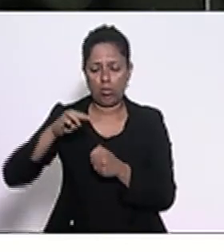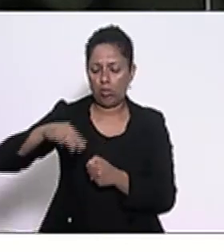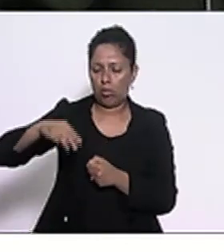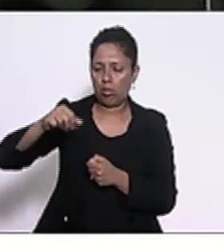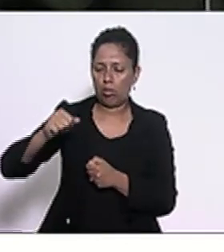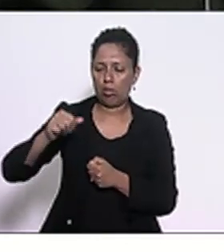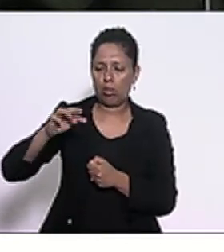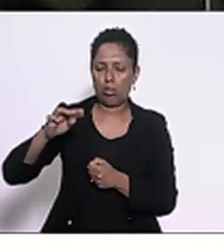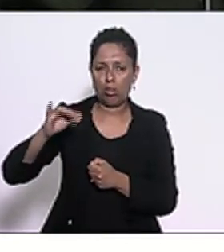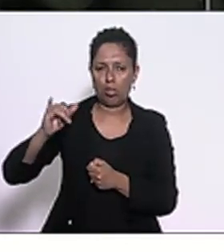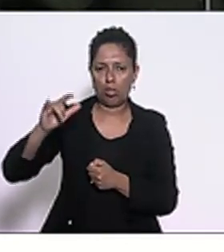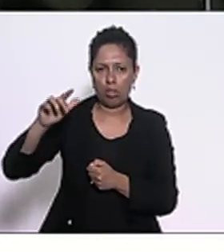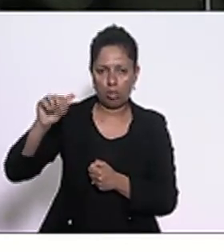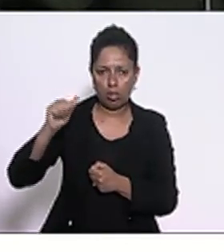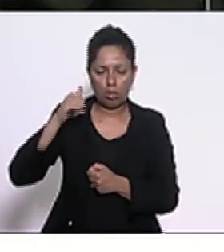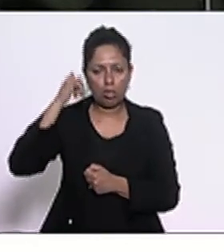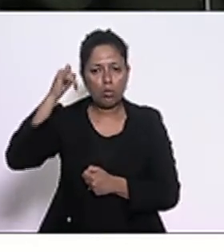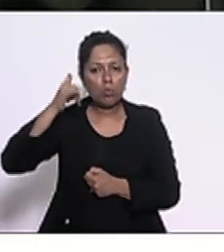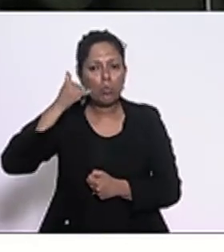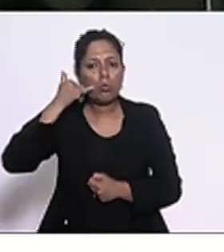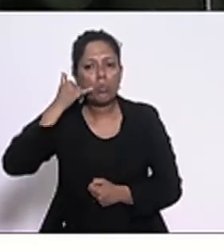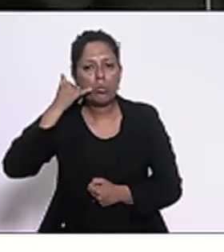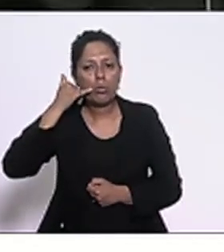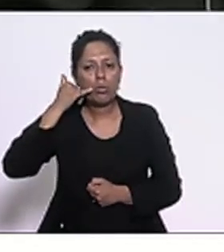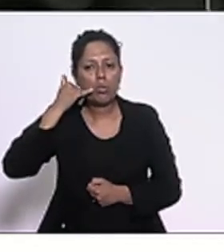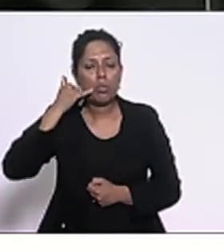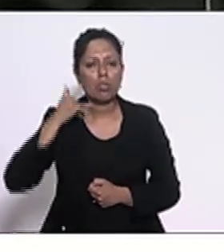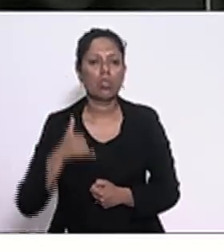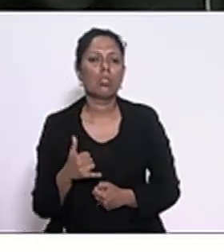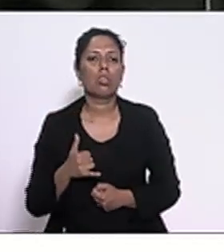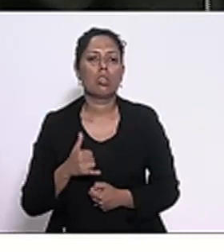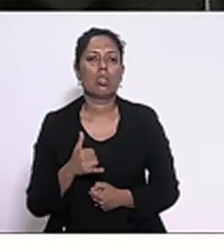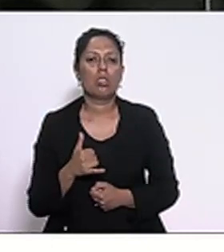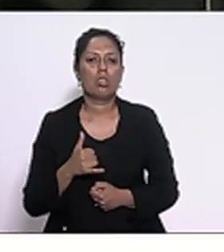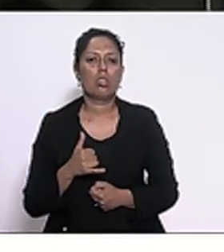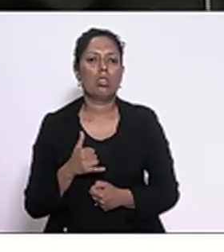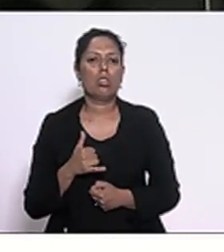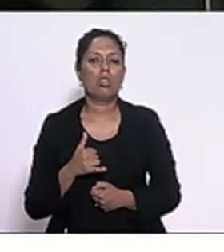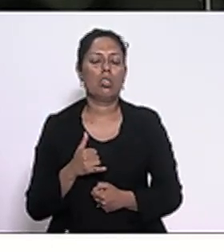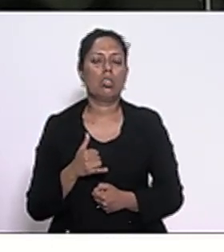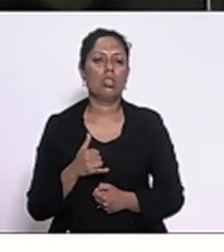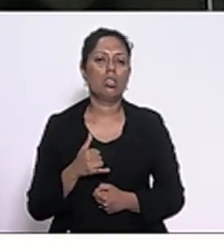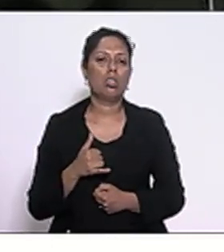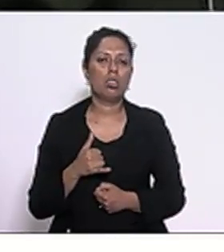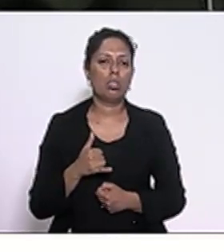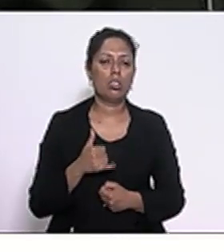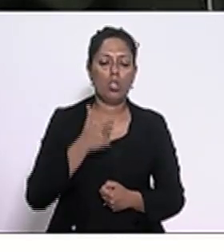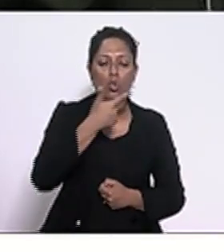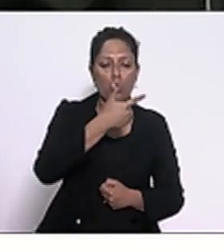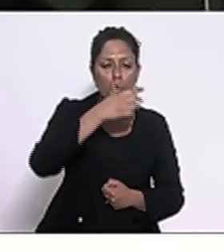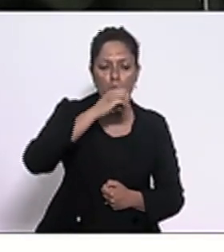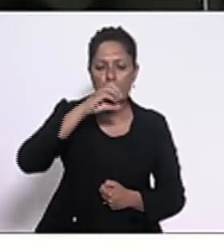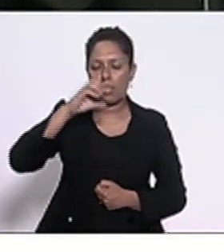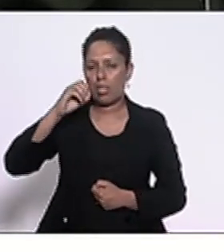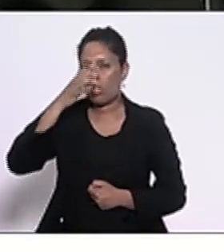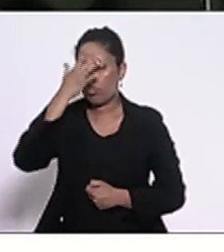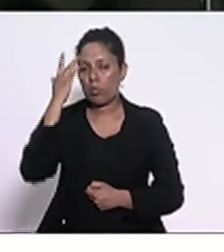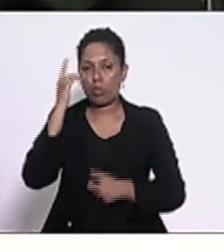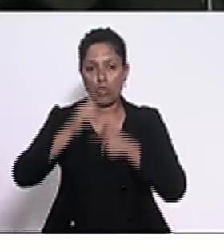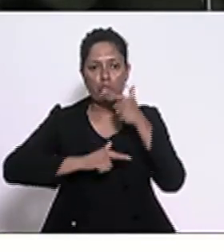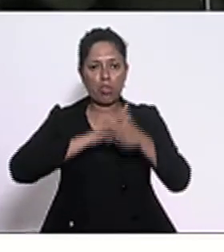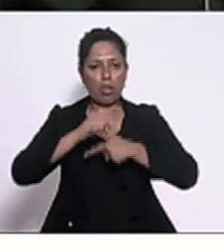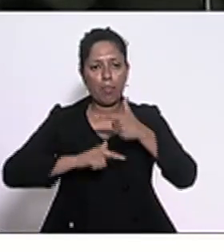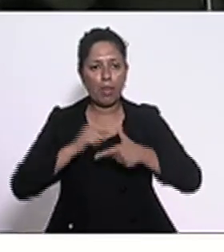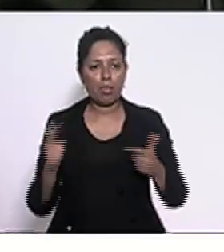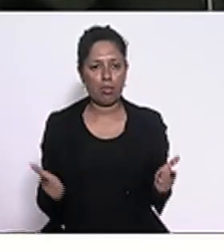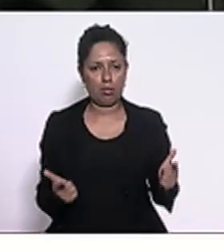de 10, 12 atendentes por um número próximo ali do que o presidente falou. 200 atendentes. Resolveu